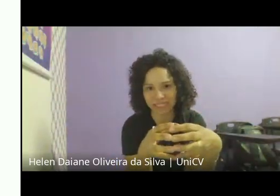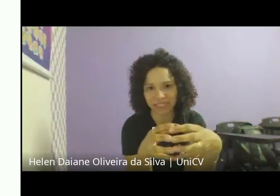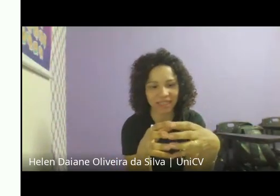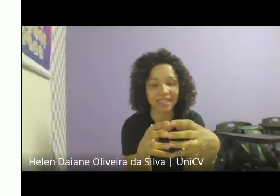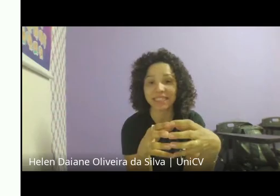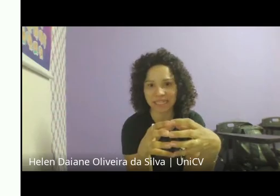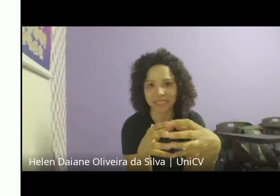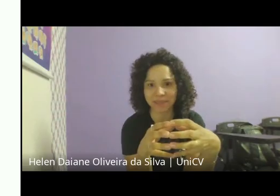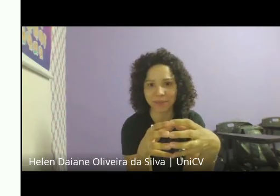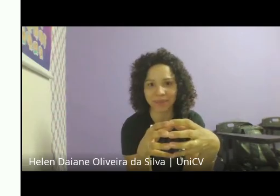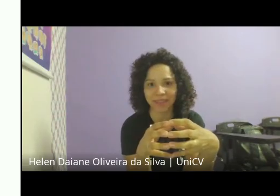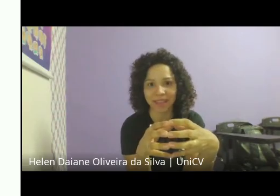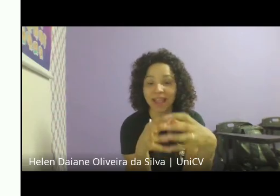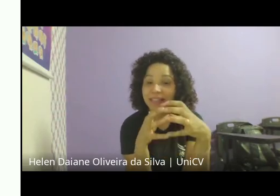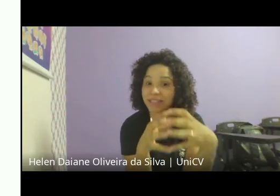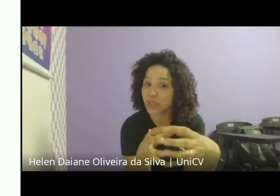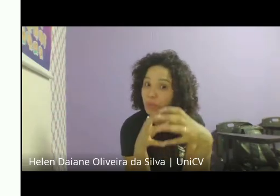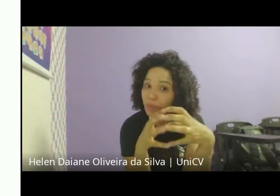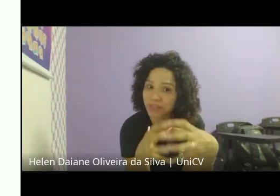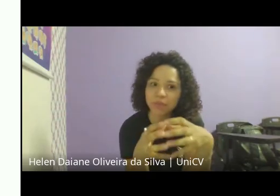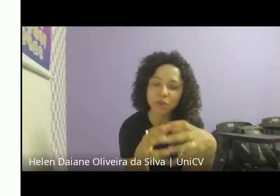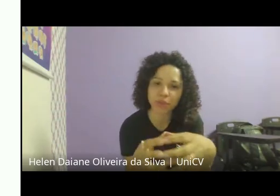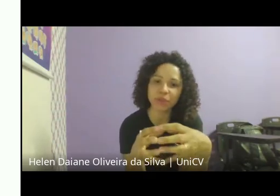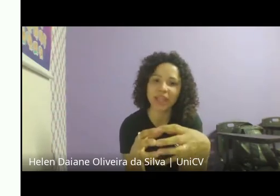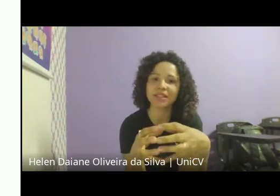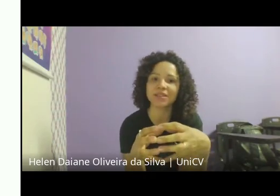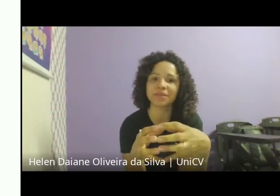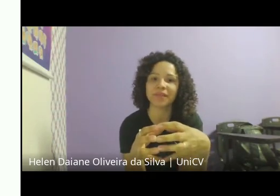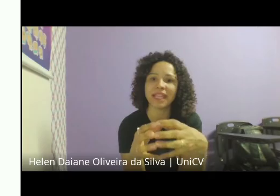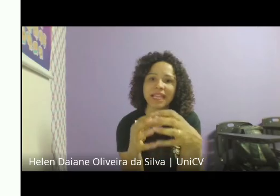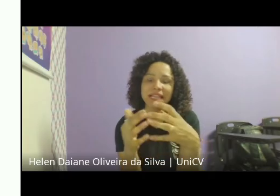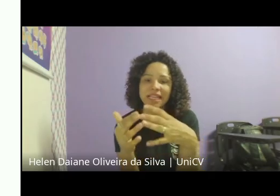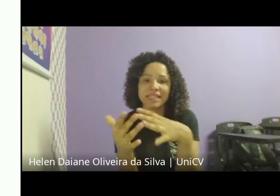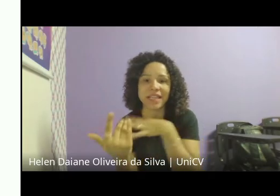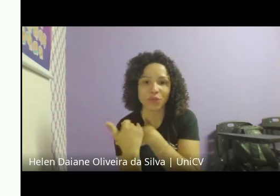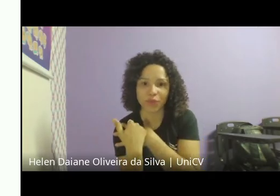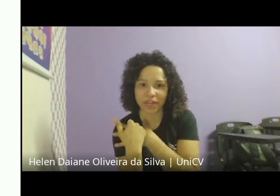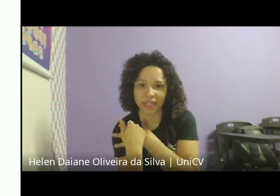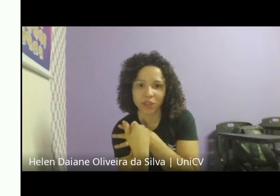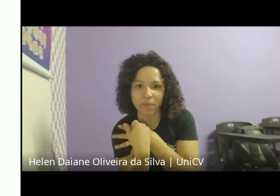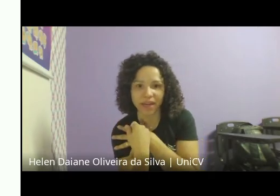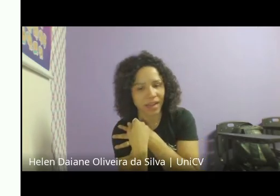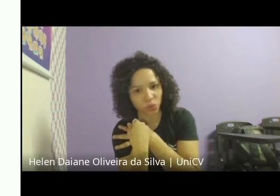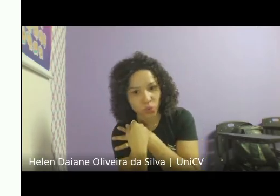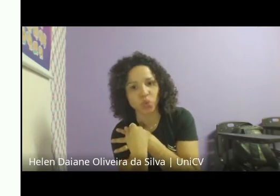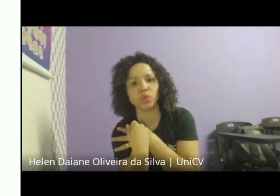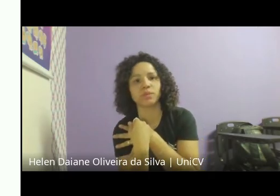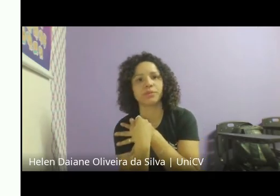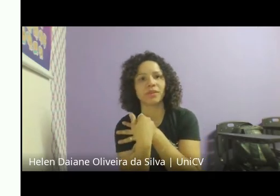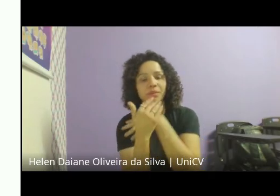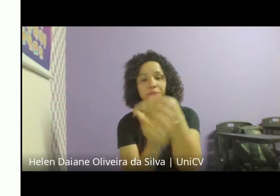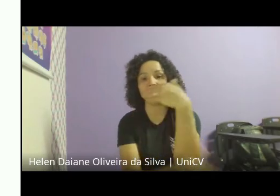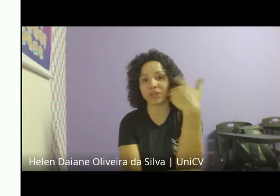variações na sinalização, assim como nós temos no português. Se eu for daqui do Paraná, do